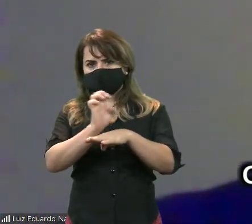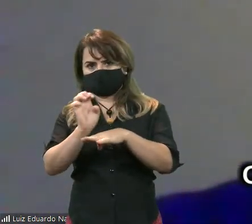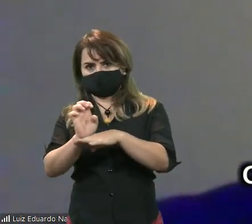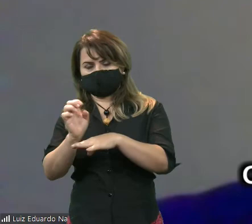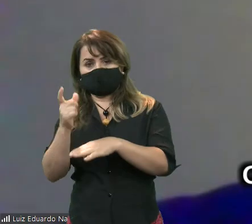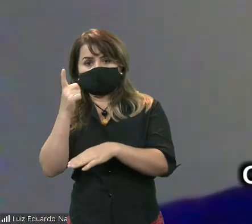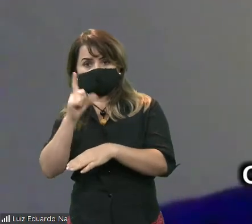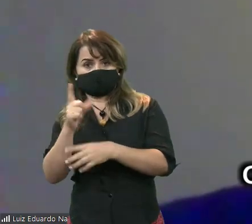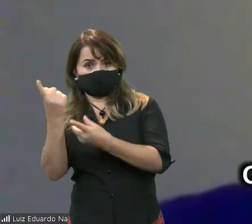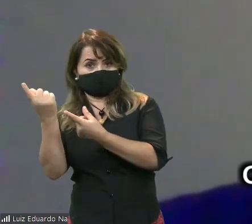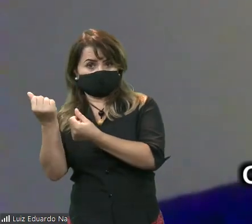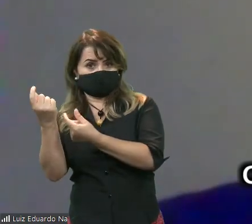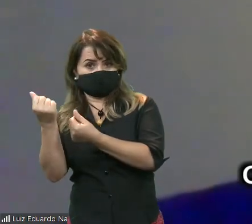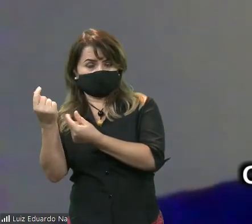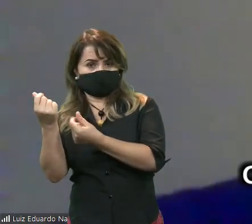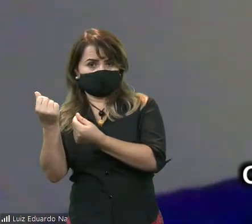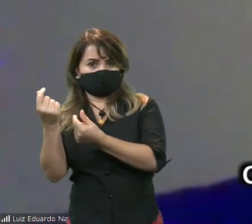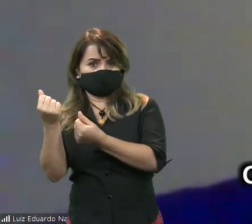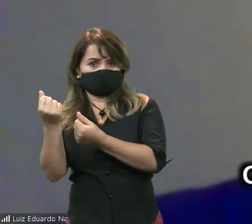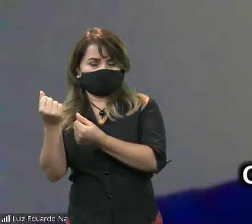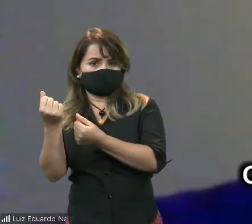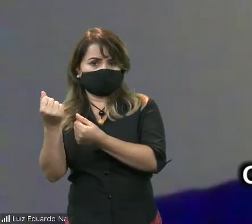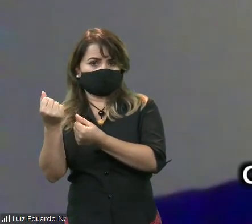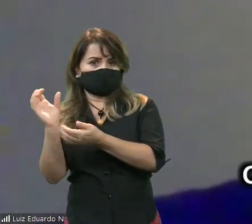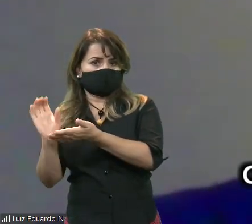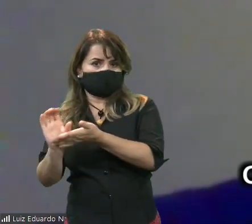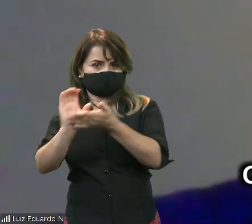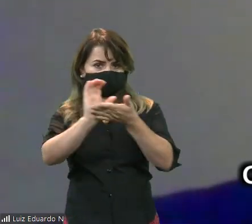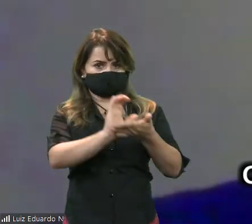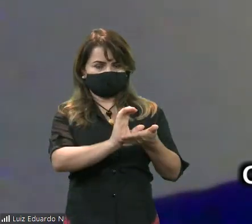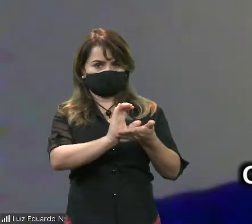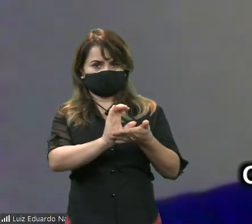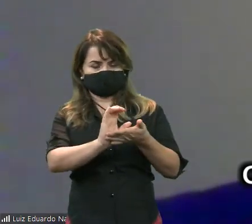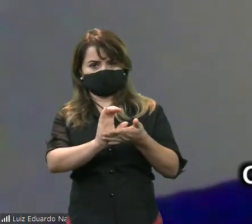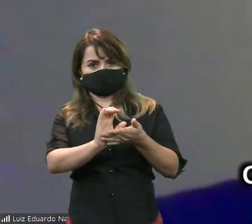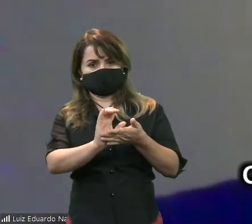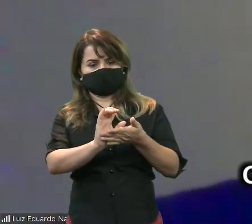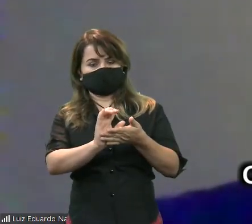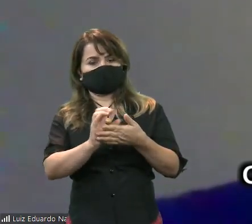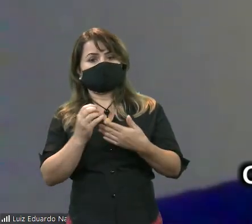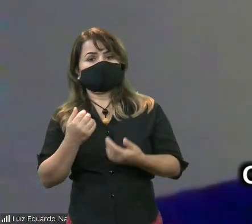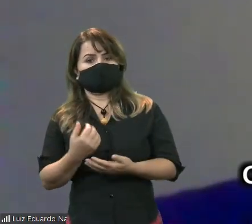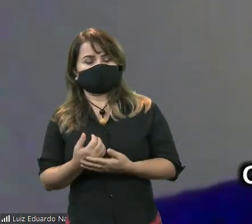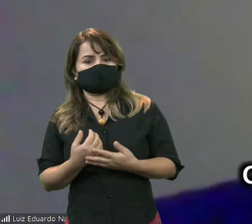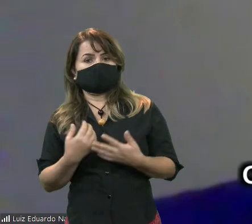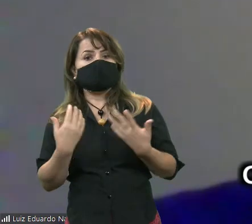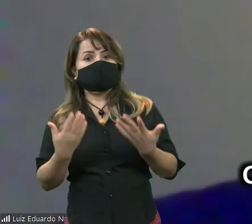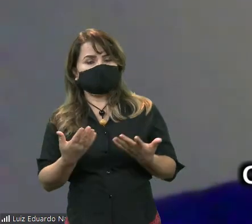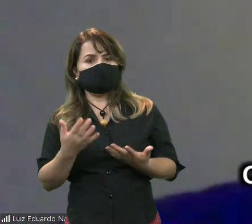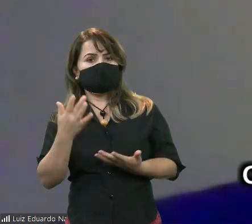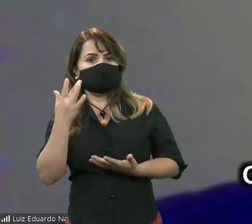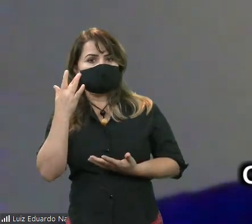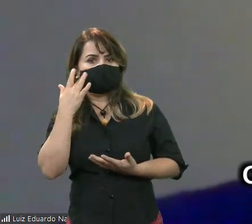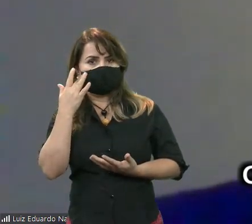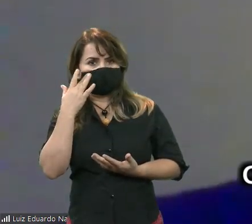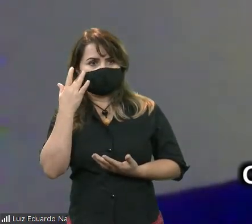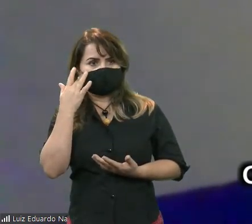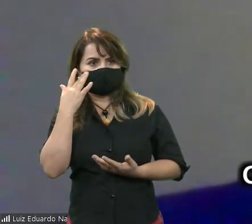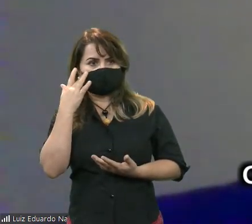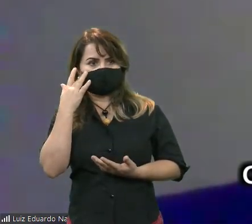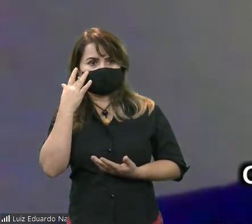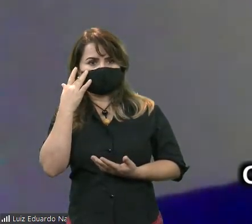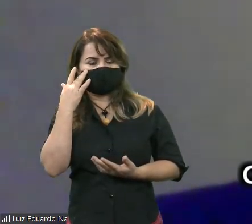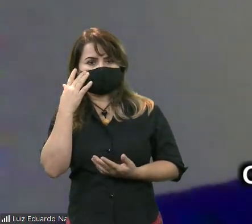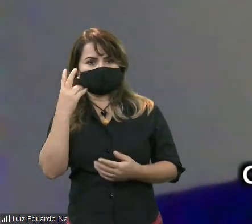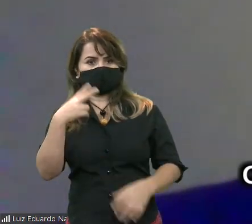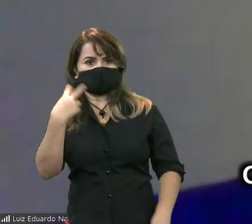votei favorável. Mas se é para conseguir recursos através de lobby, eu acho que, como o vereador Maurício Roberto